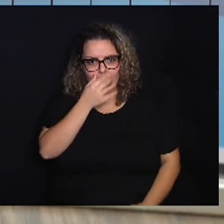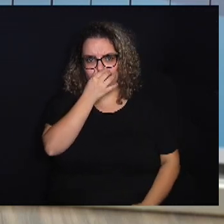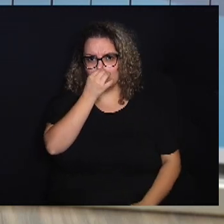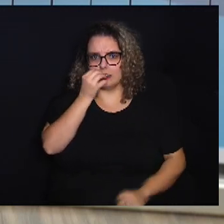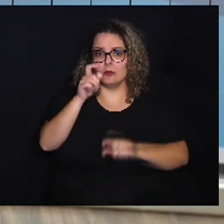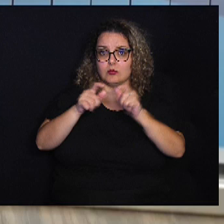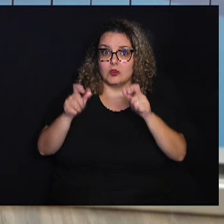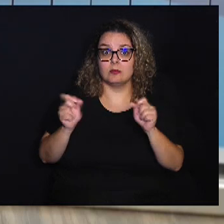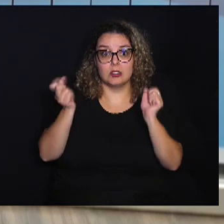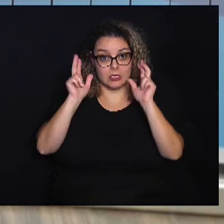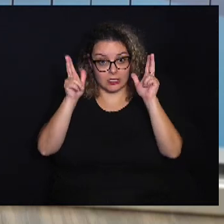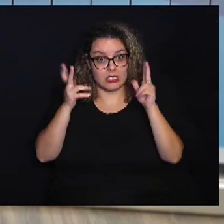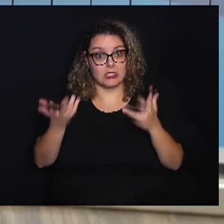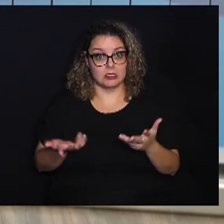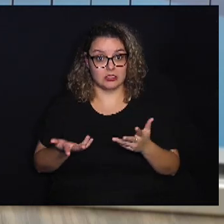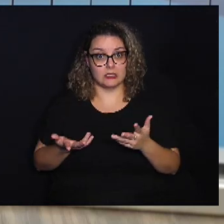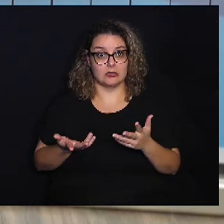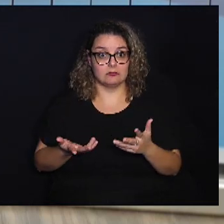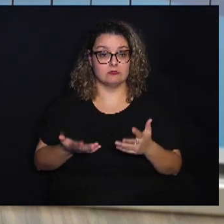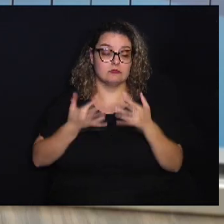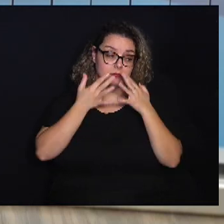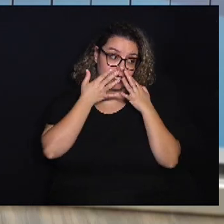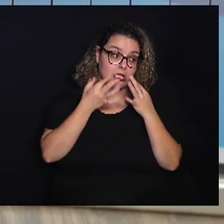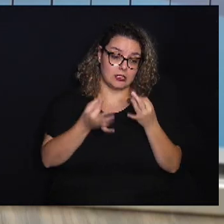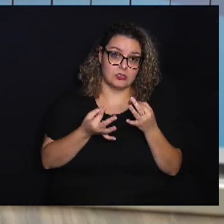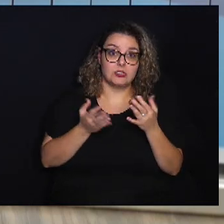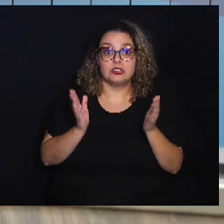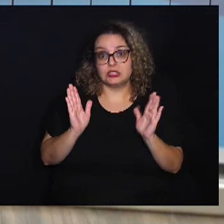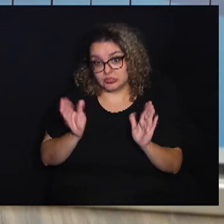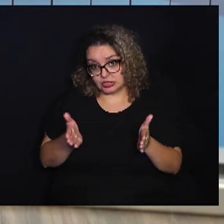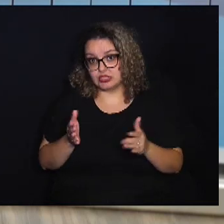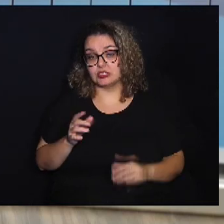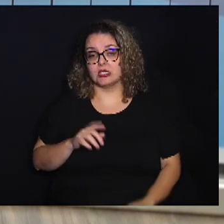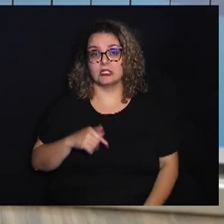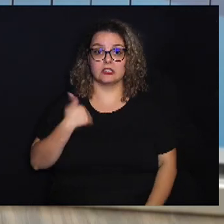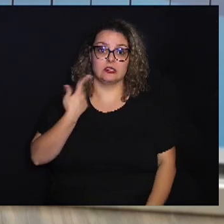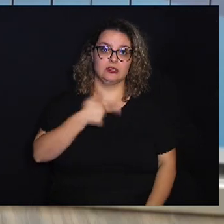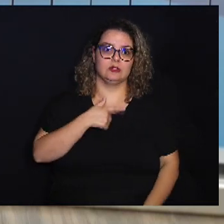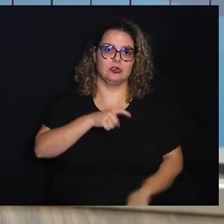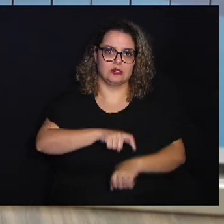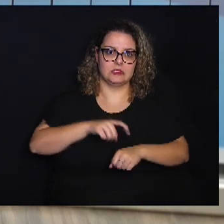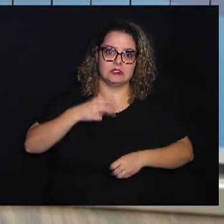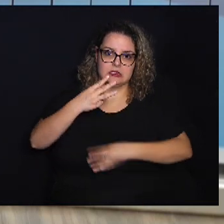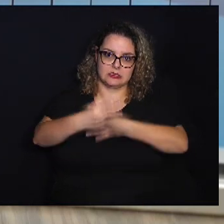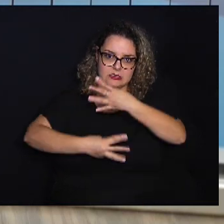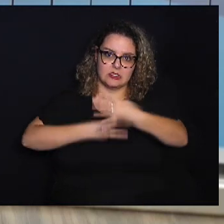casa ficar mesmo em atenção, né? Já que a gente já está, né, nessa estação.